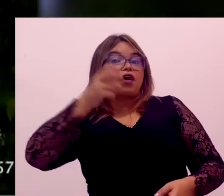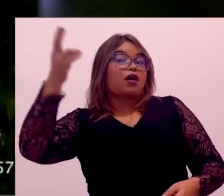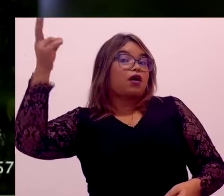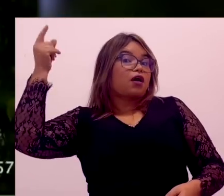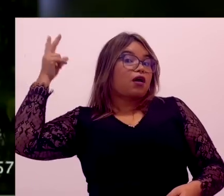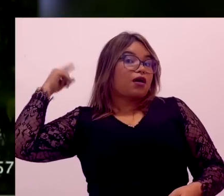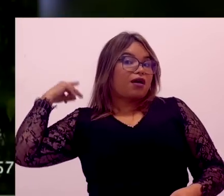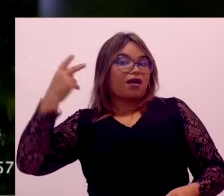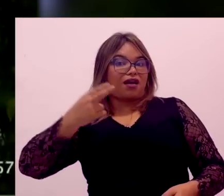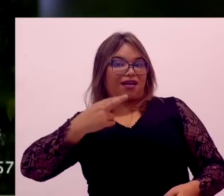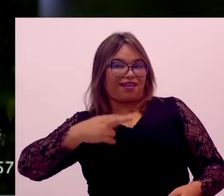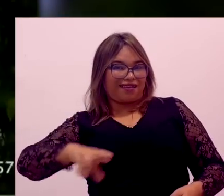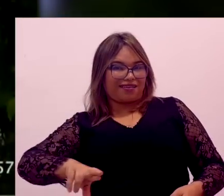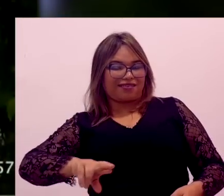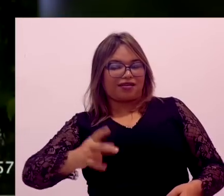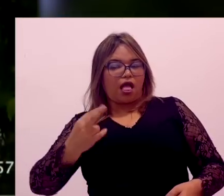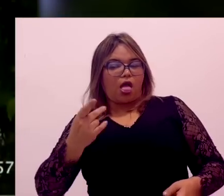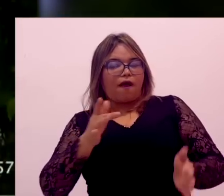maçonaria.